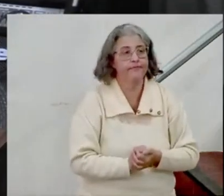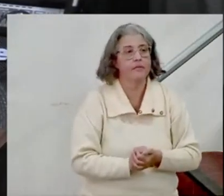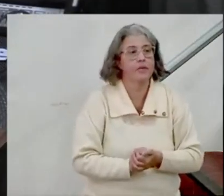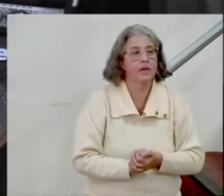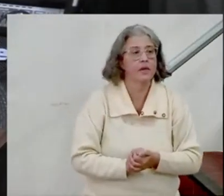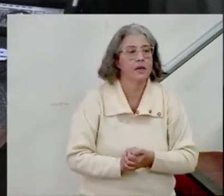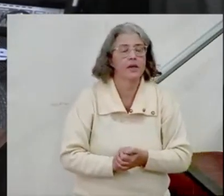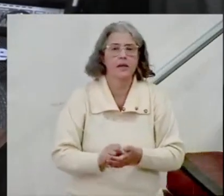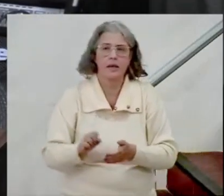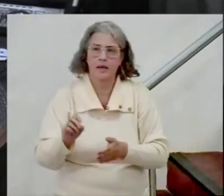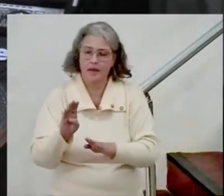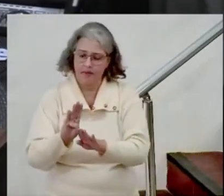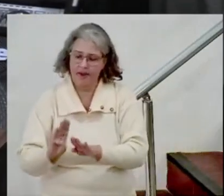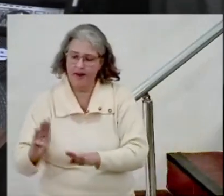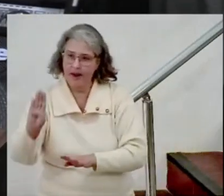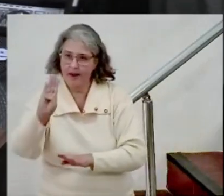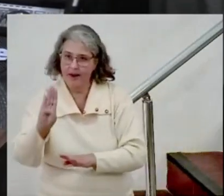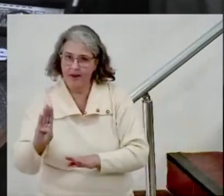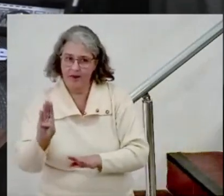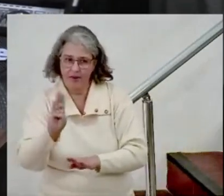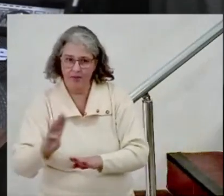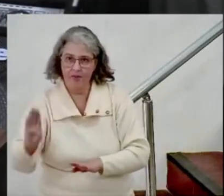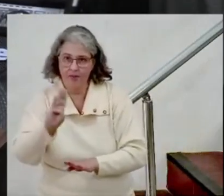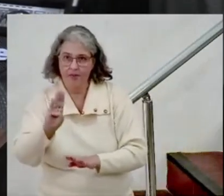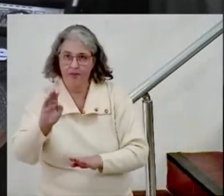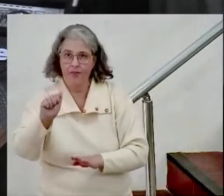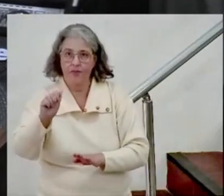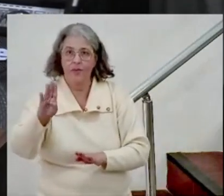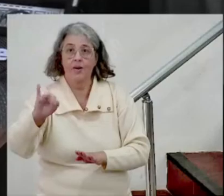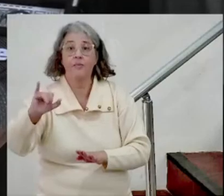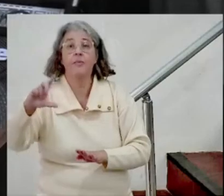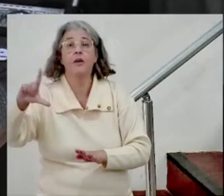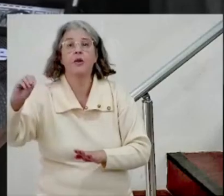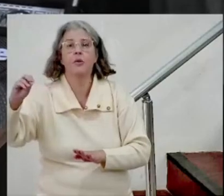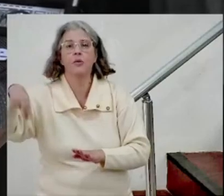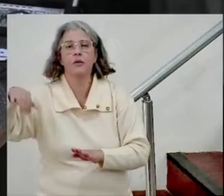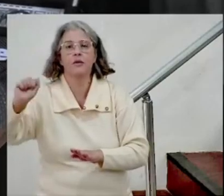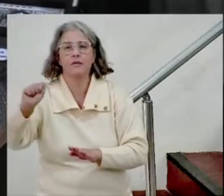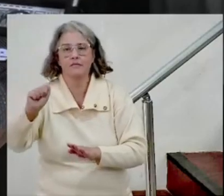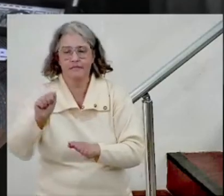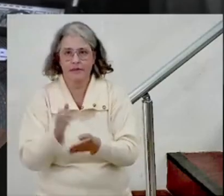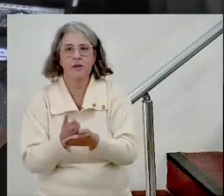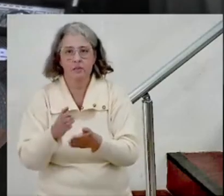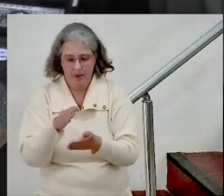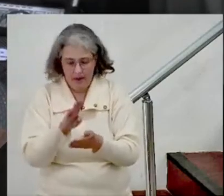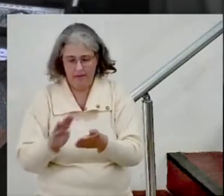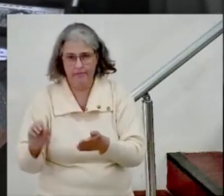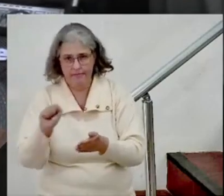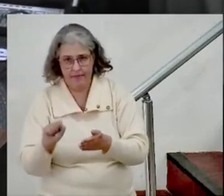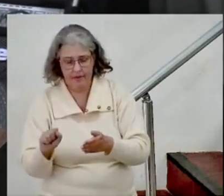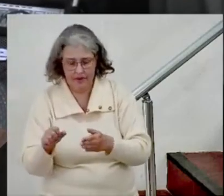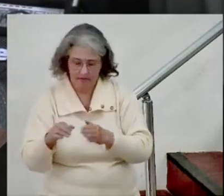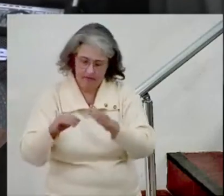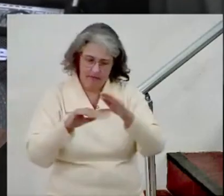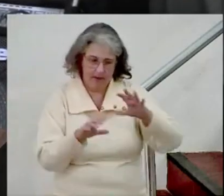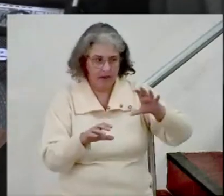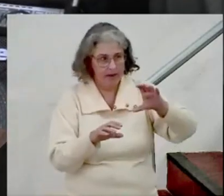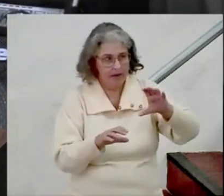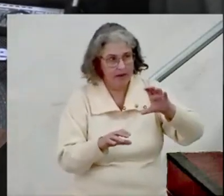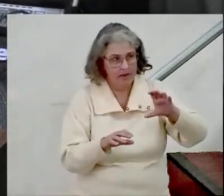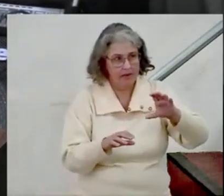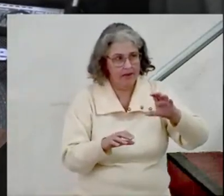eles estão longe. Então, esse é o mapa do mundo na época de Salomão, por volta do ano 950